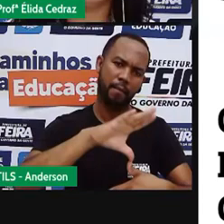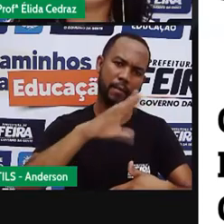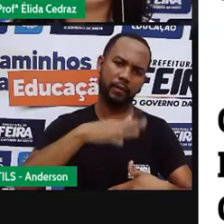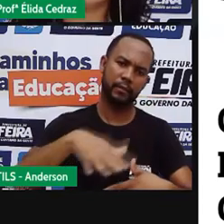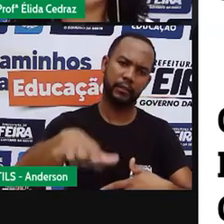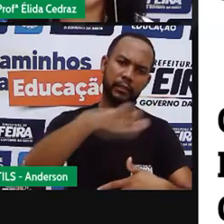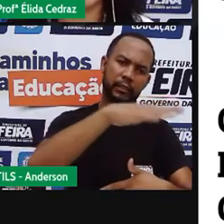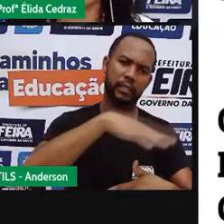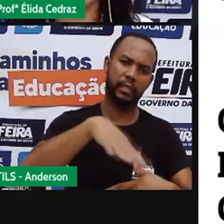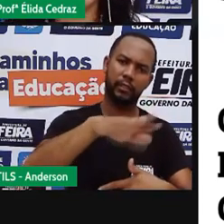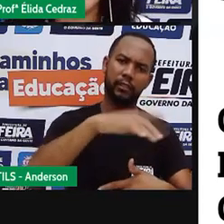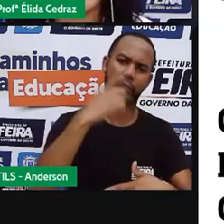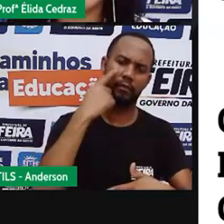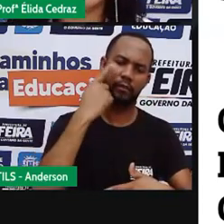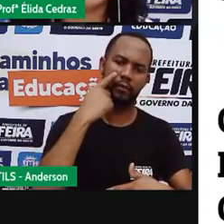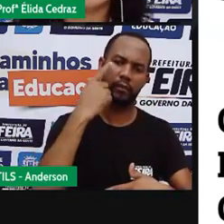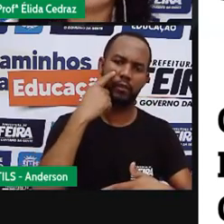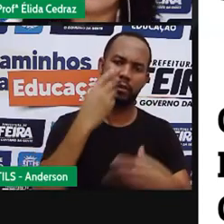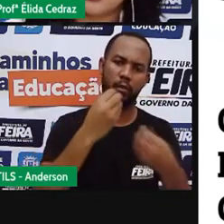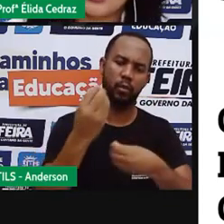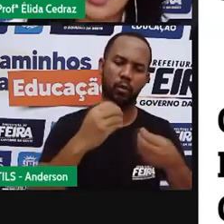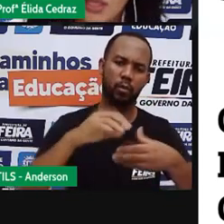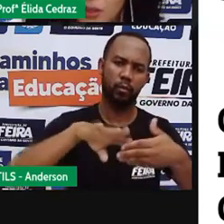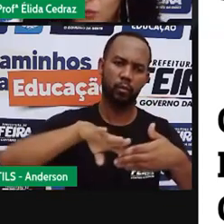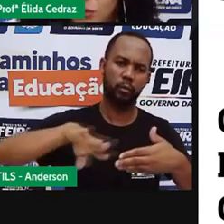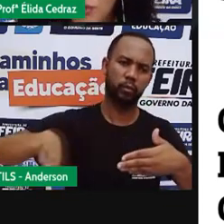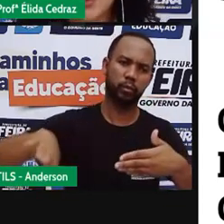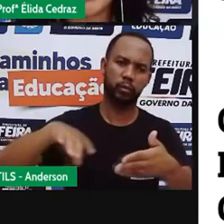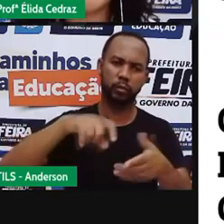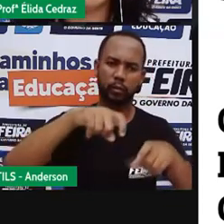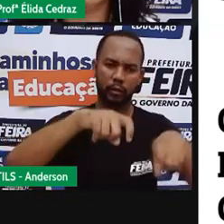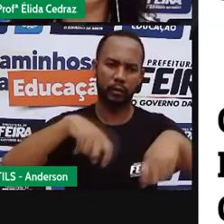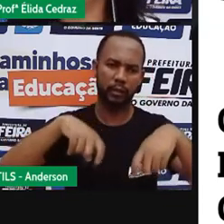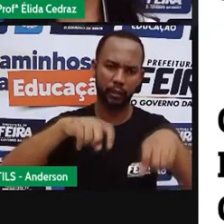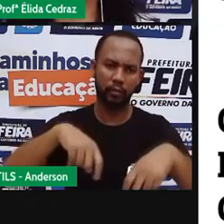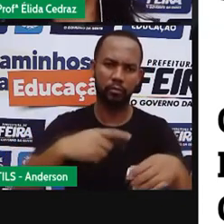as divisões onde estão os bairros, distritos.